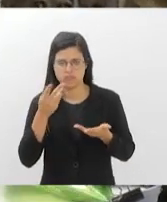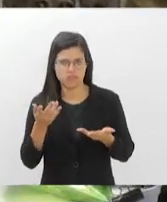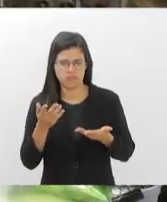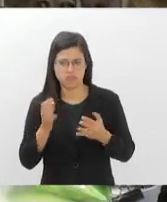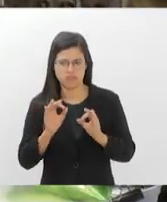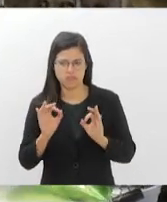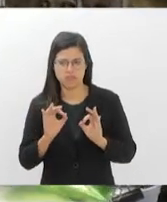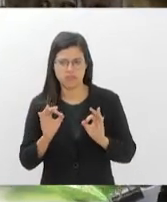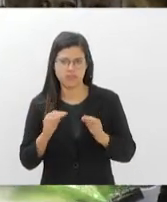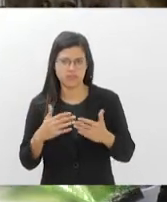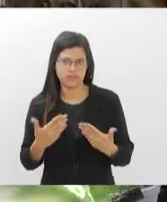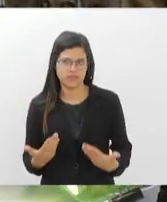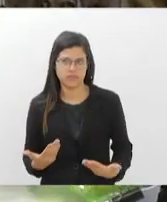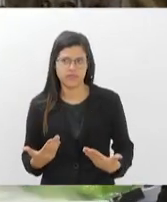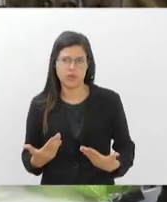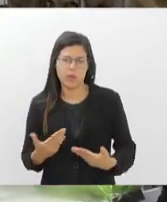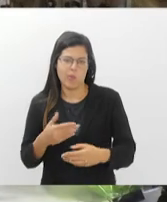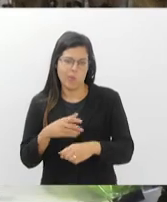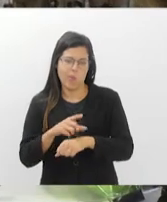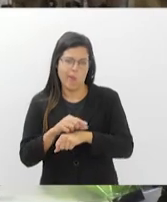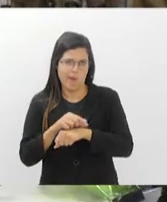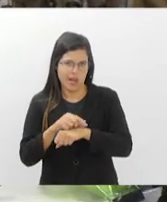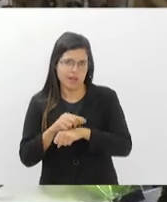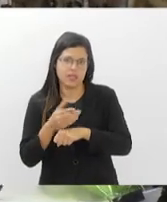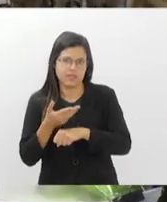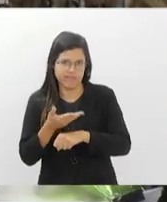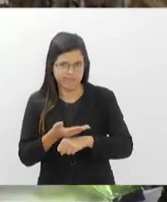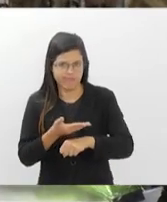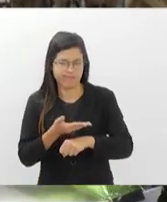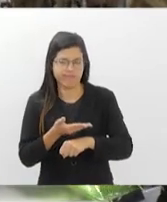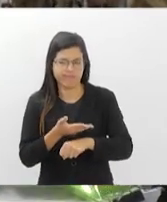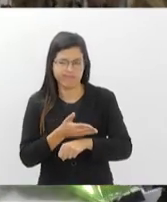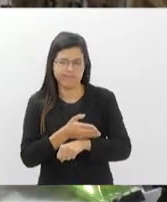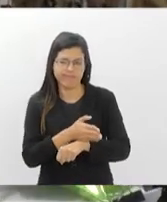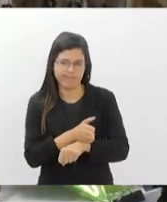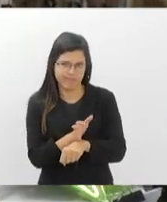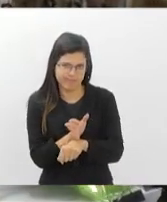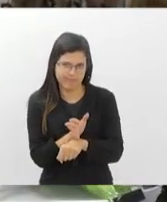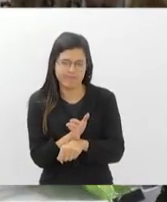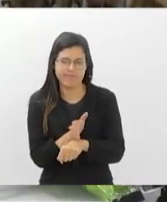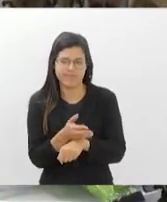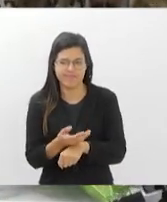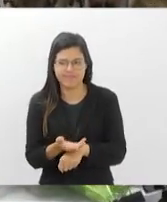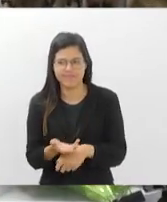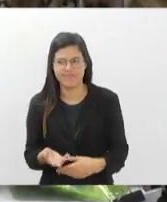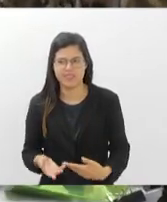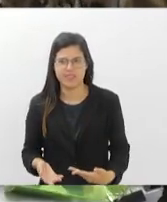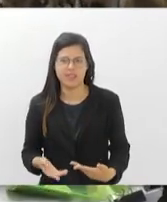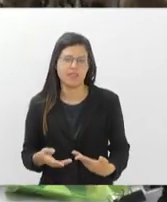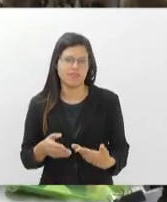ao entardecer da hora, não havendo mais nada a tratar,